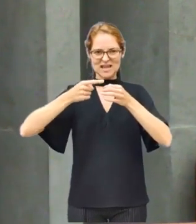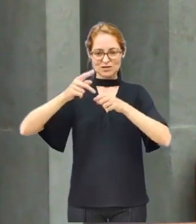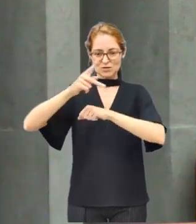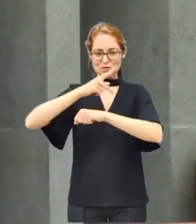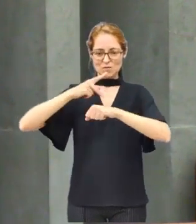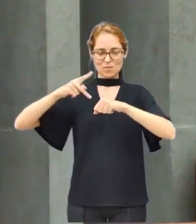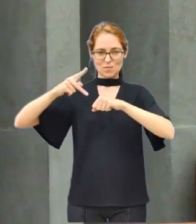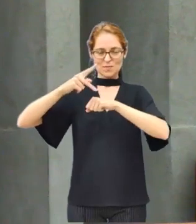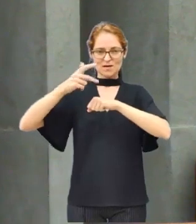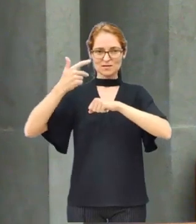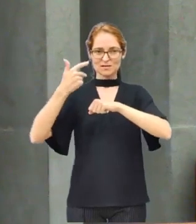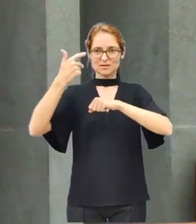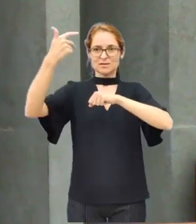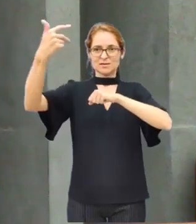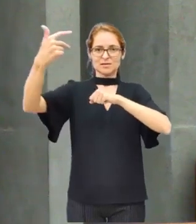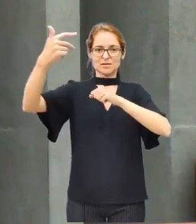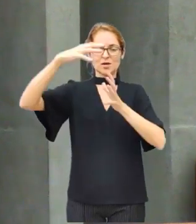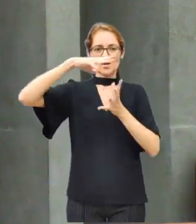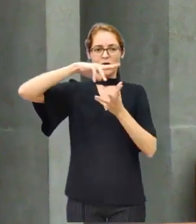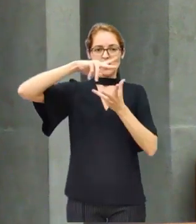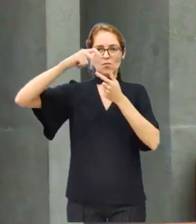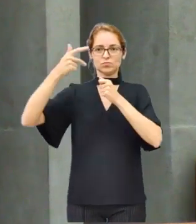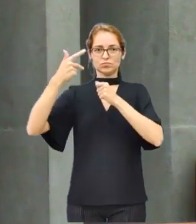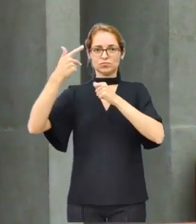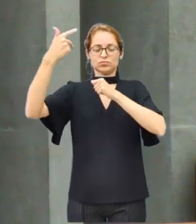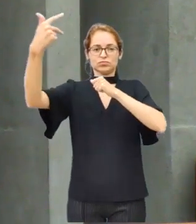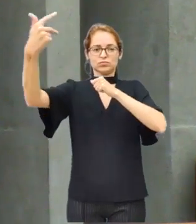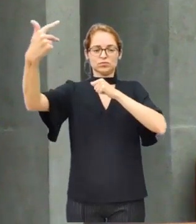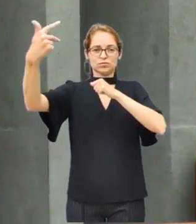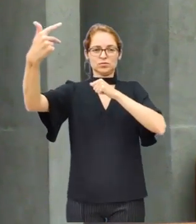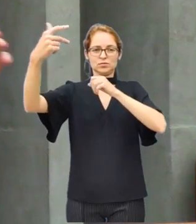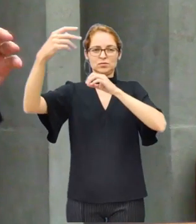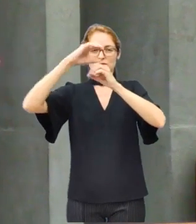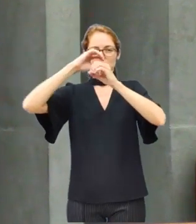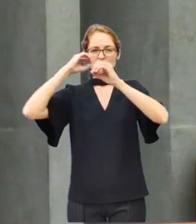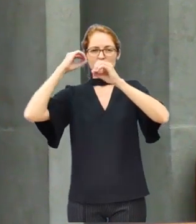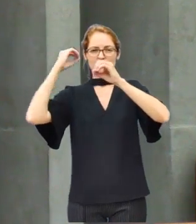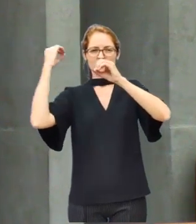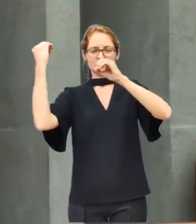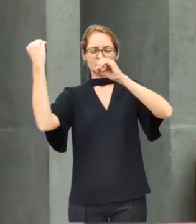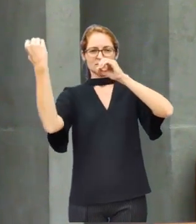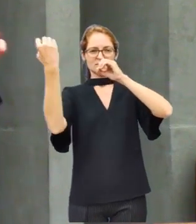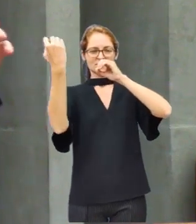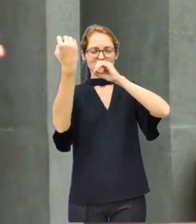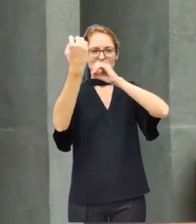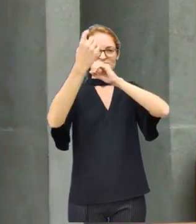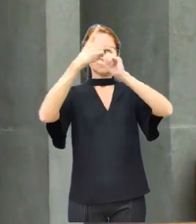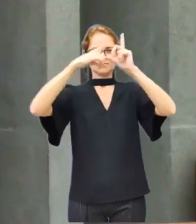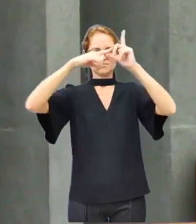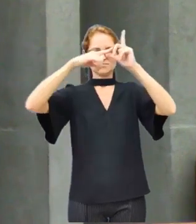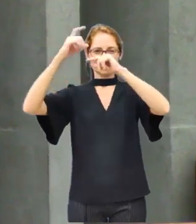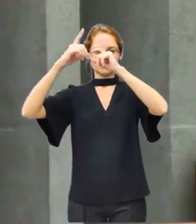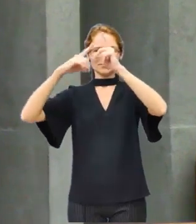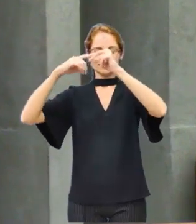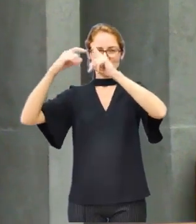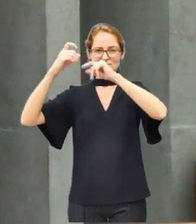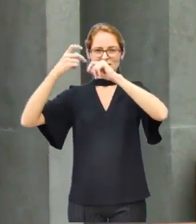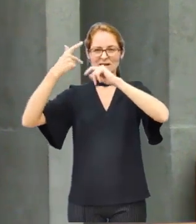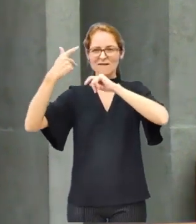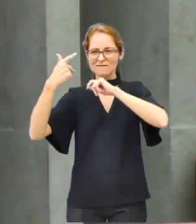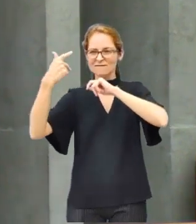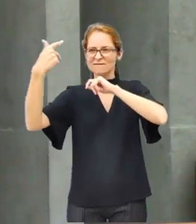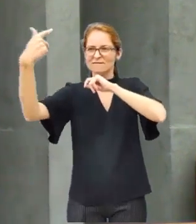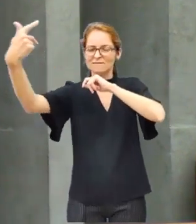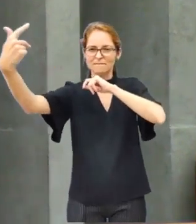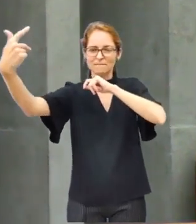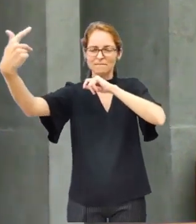país, agora afasta e mostra o planeta, afasta mais ainda, começa a mostrar os outros planetas, as estrelas, afasta